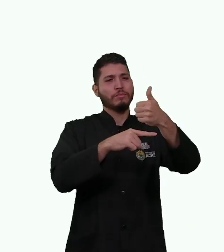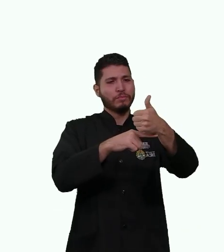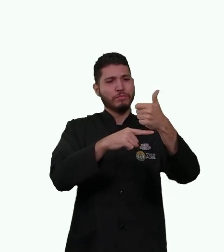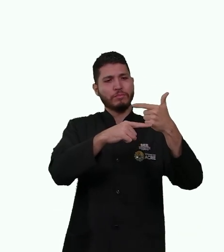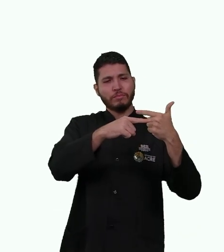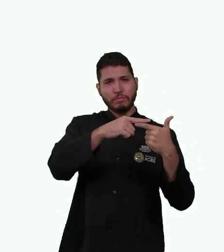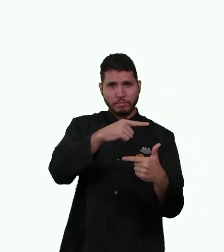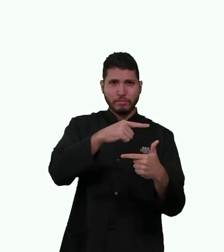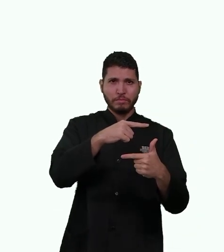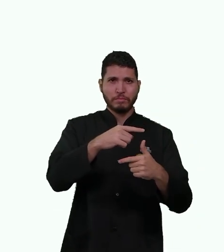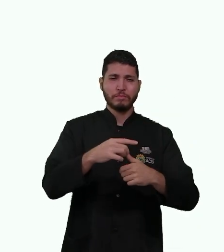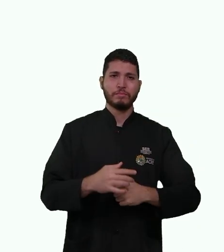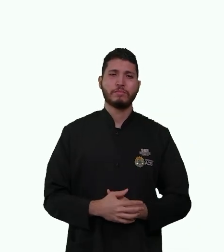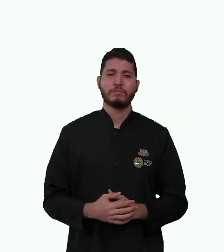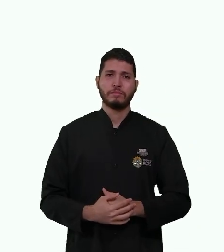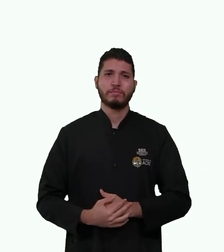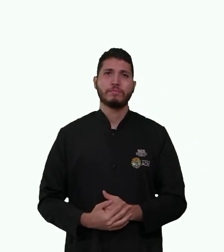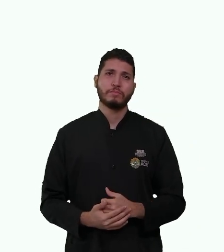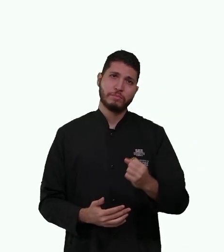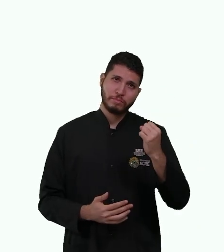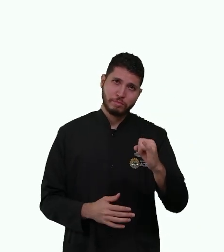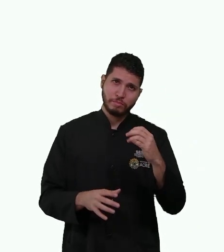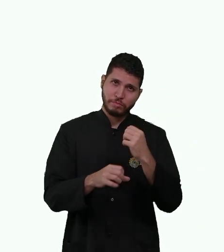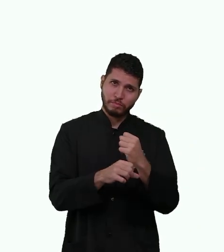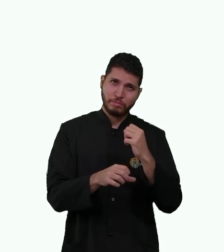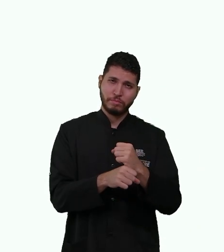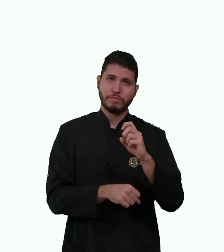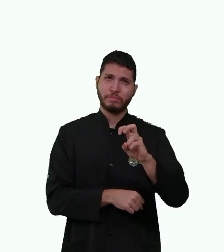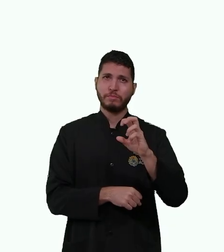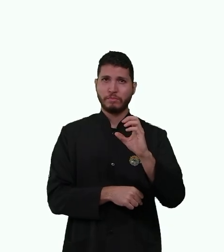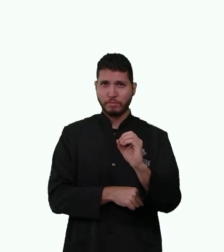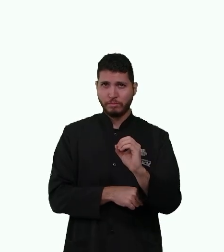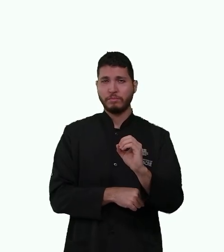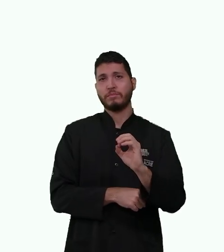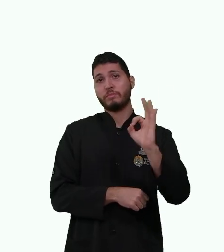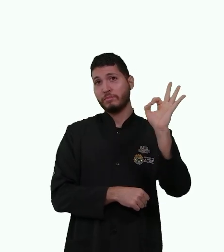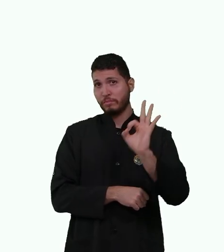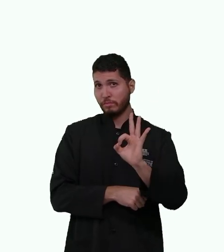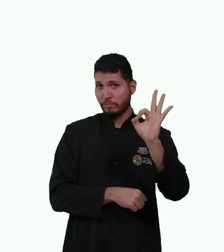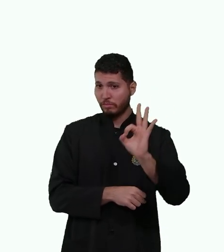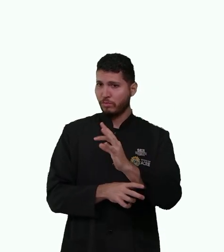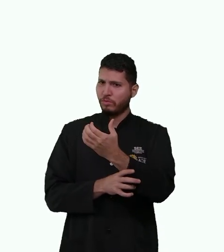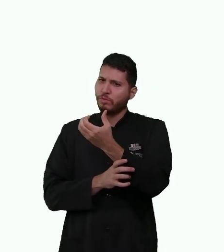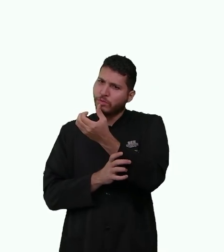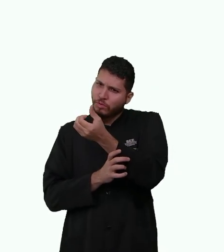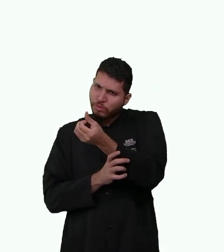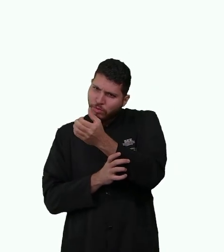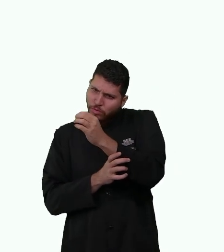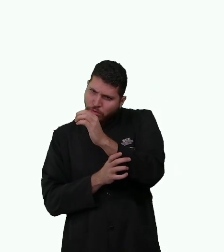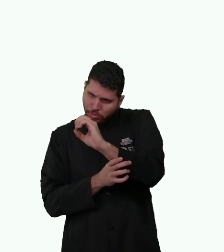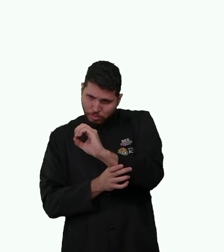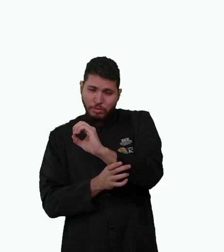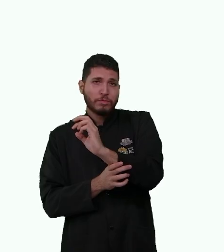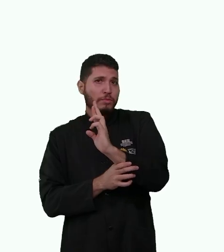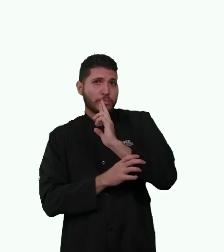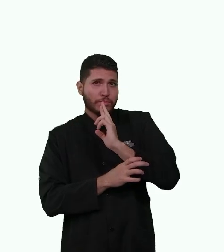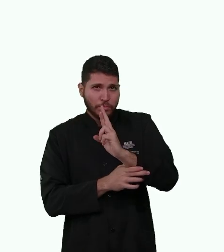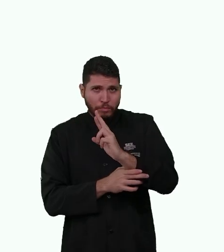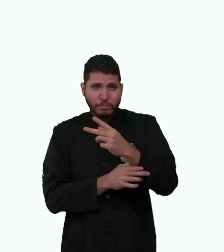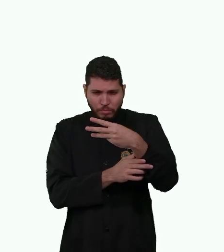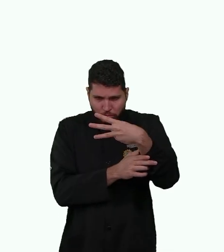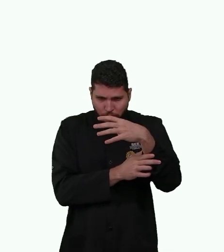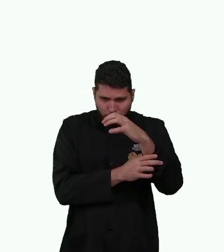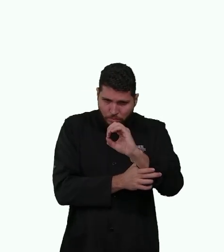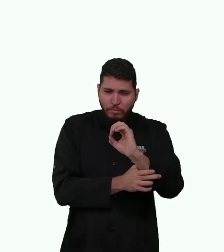seria 50. Se eu fosse calcular 50% de 60, isso seria 30. Então,